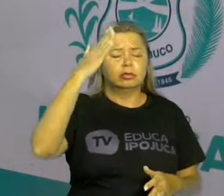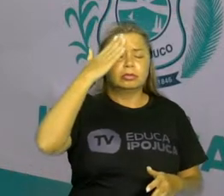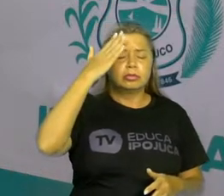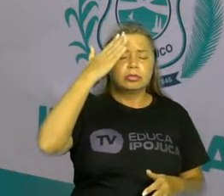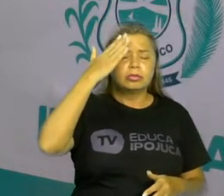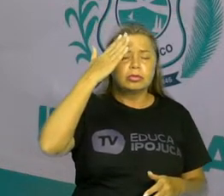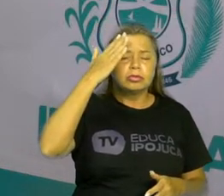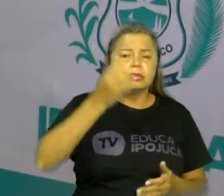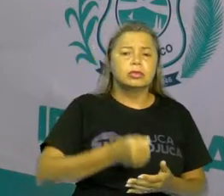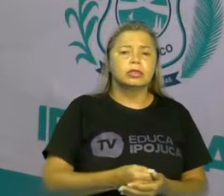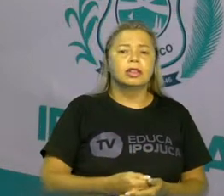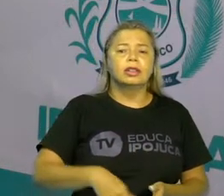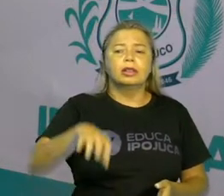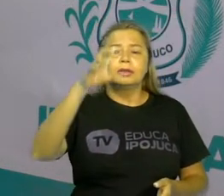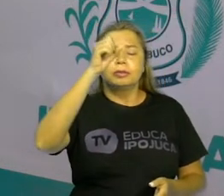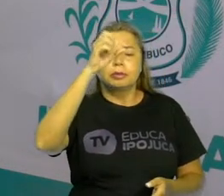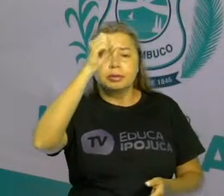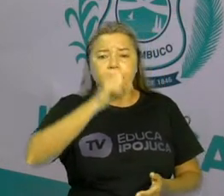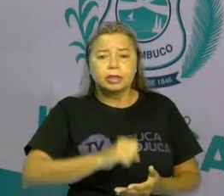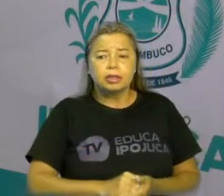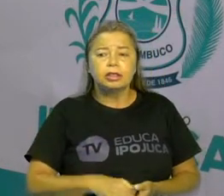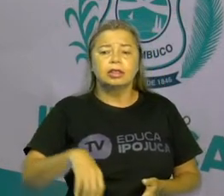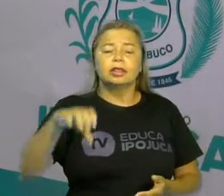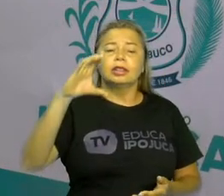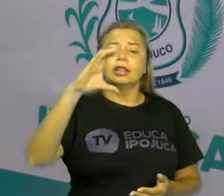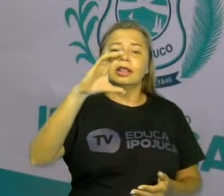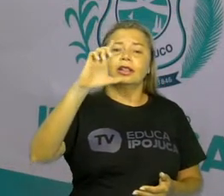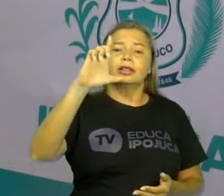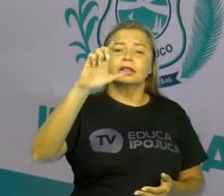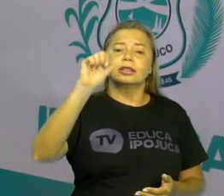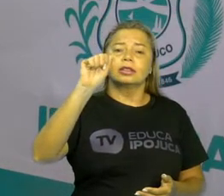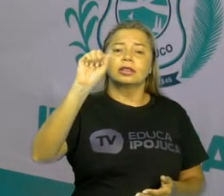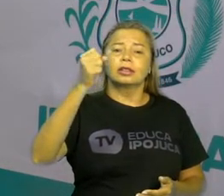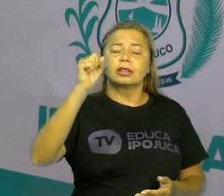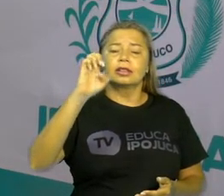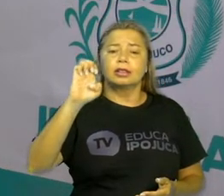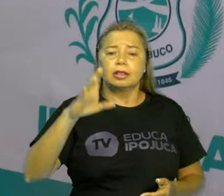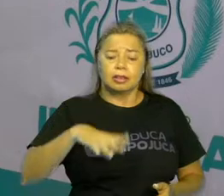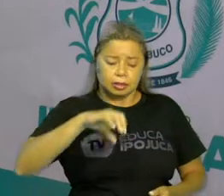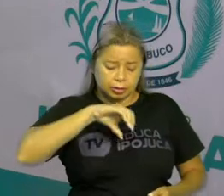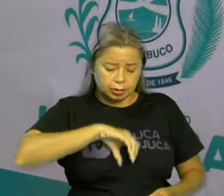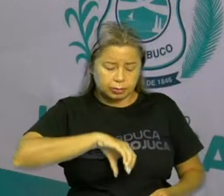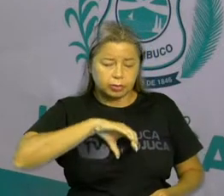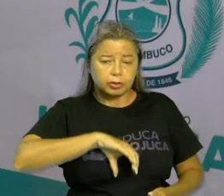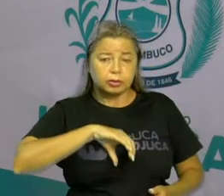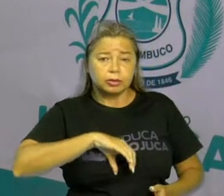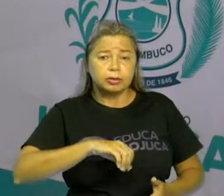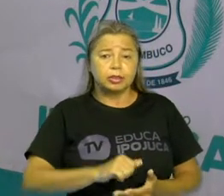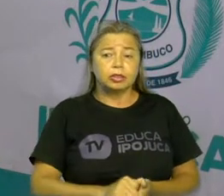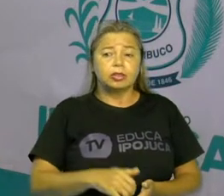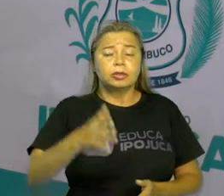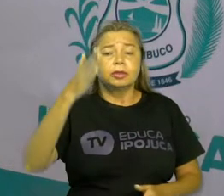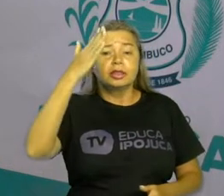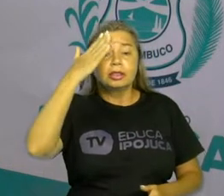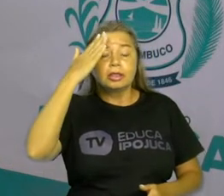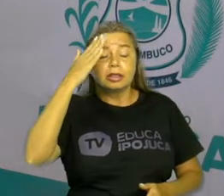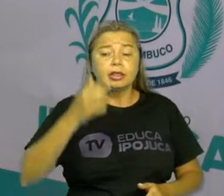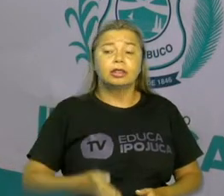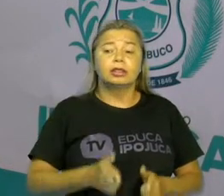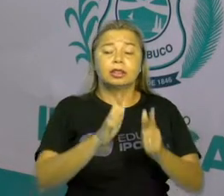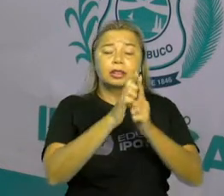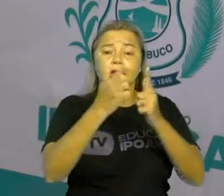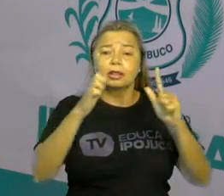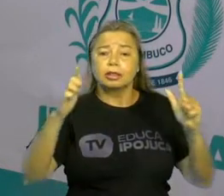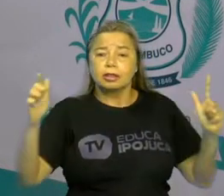gramaticais do português para poder entender as explicações da gramática do inglês.